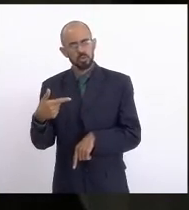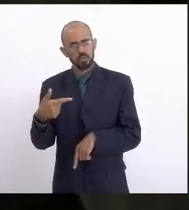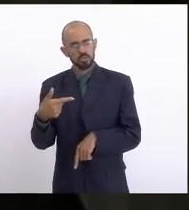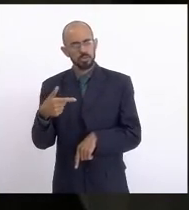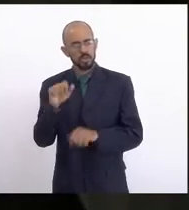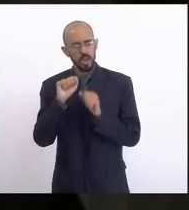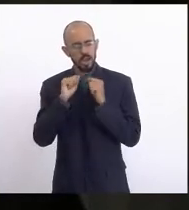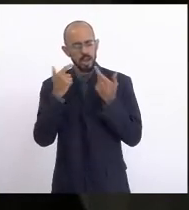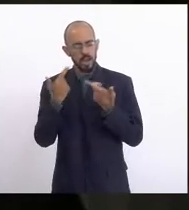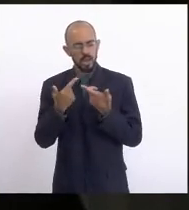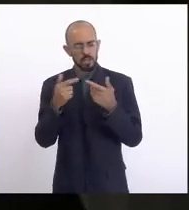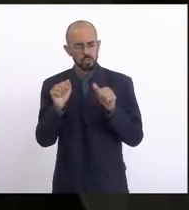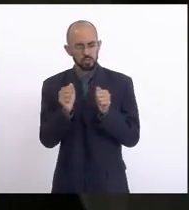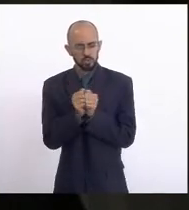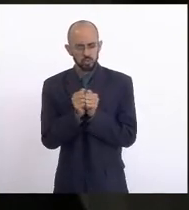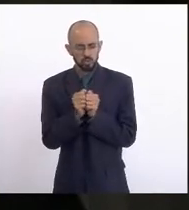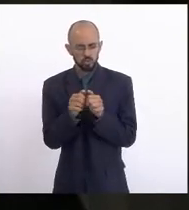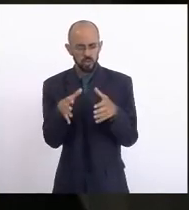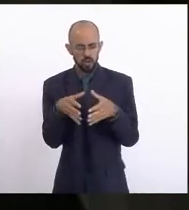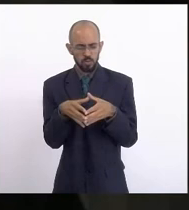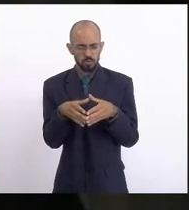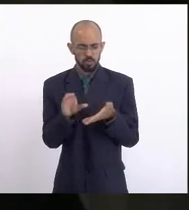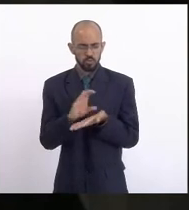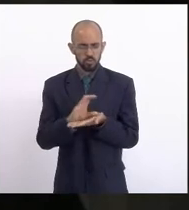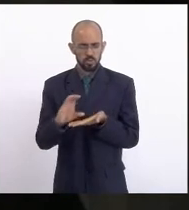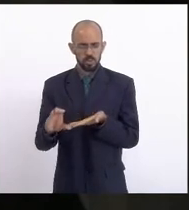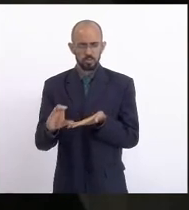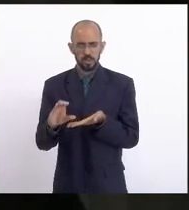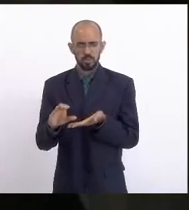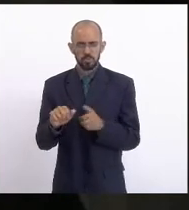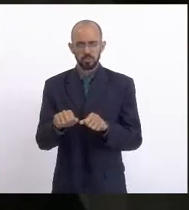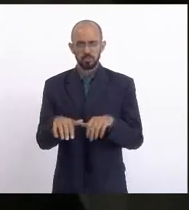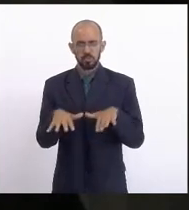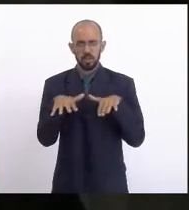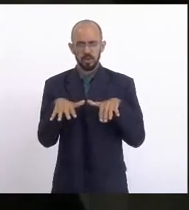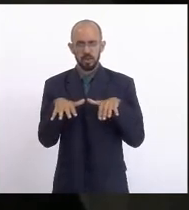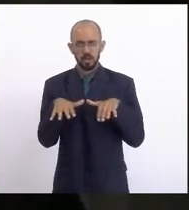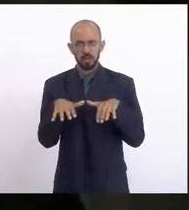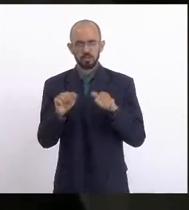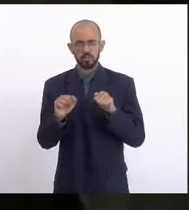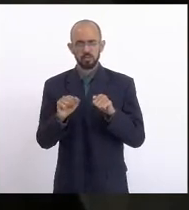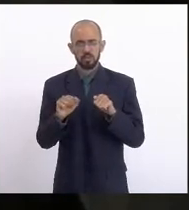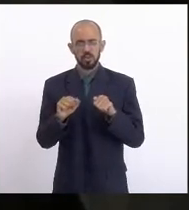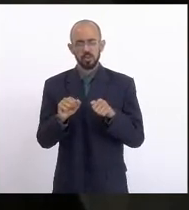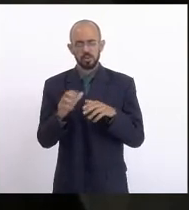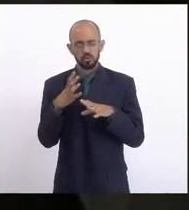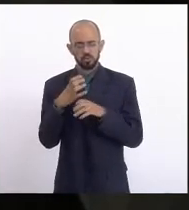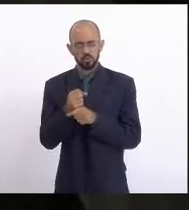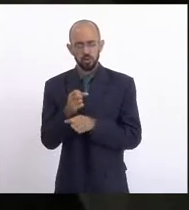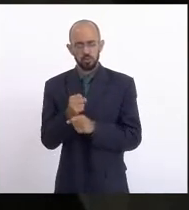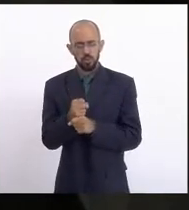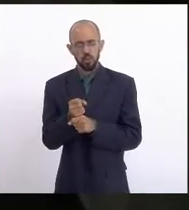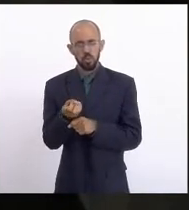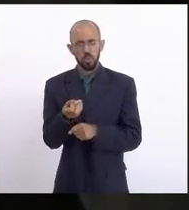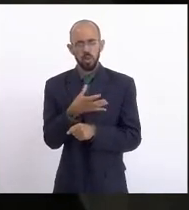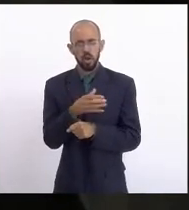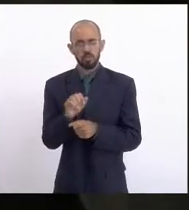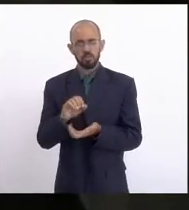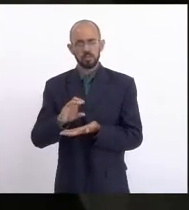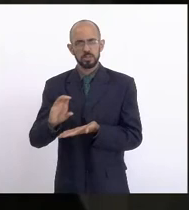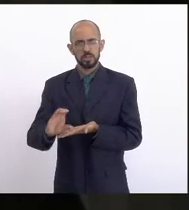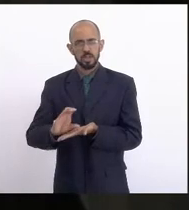através da Comissão de Orçamento e do Plenário, prospectou novas receitas e o orçamento